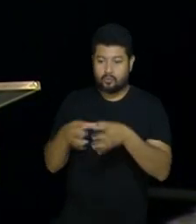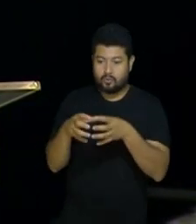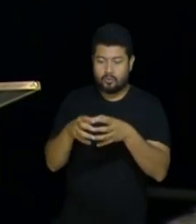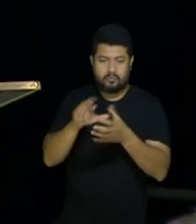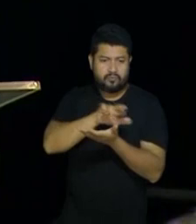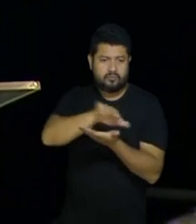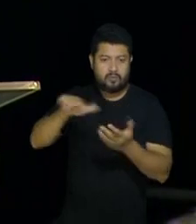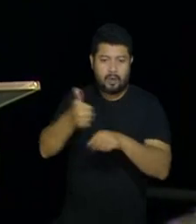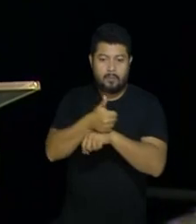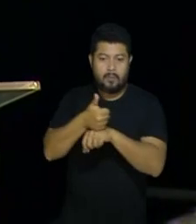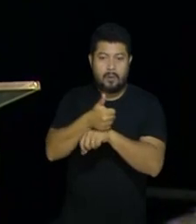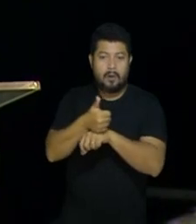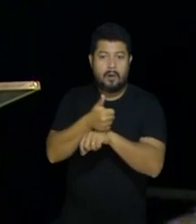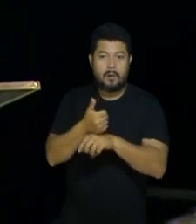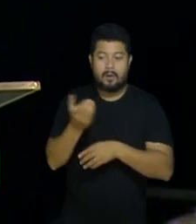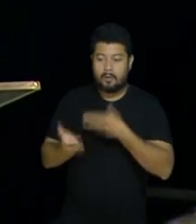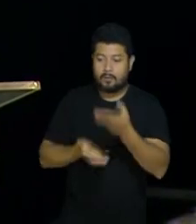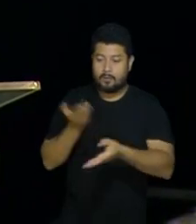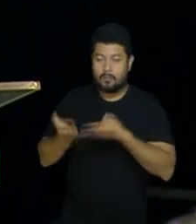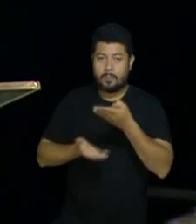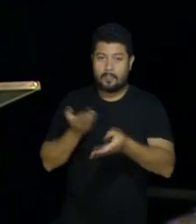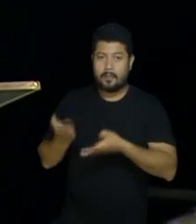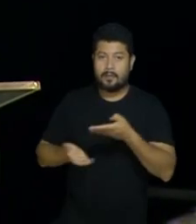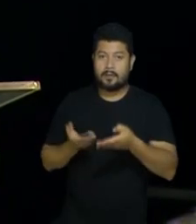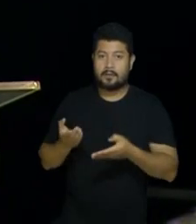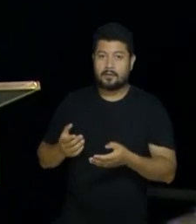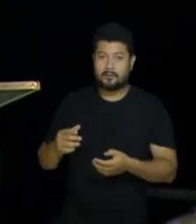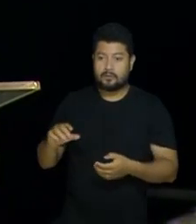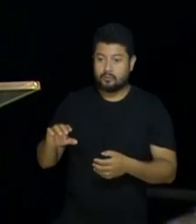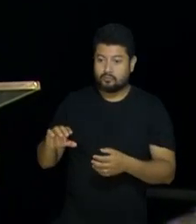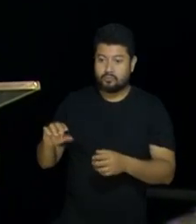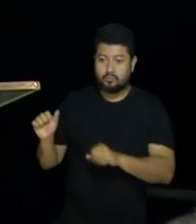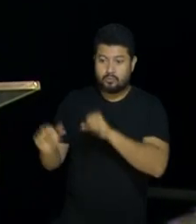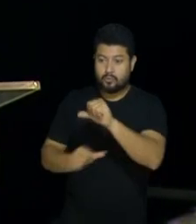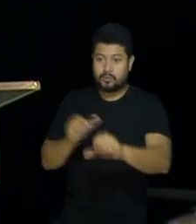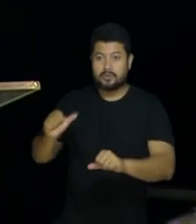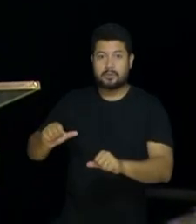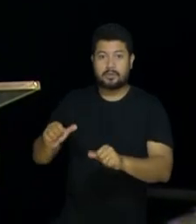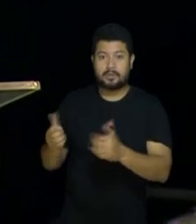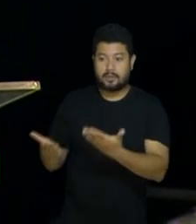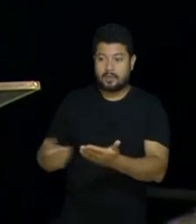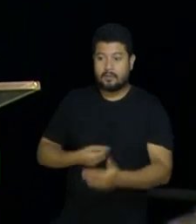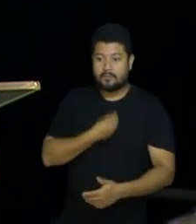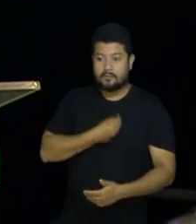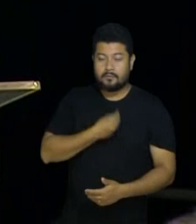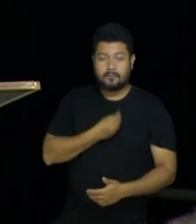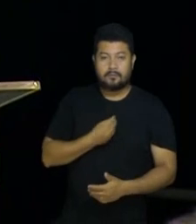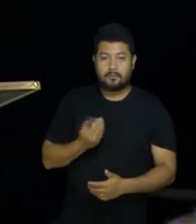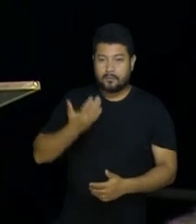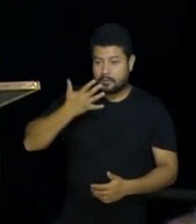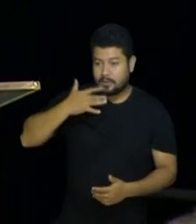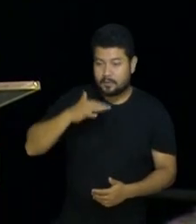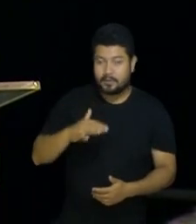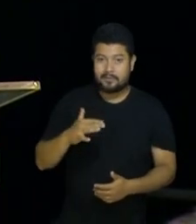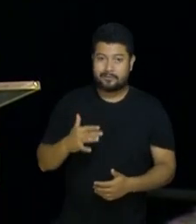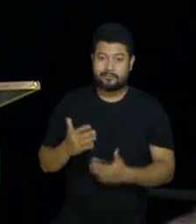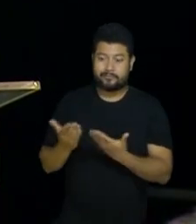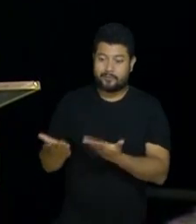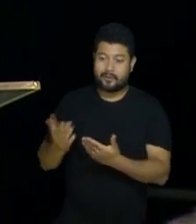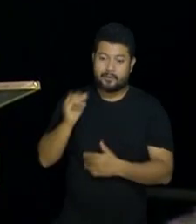multidisciplinar, atendeu e trouxe um novo sentido à vida dos nossos pequenos, que tão cedo